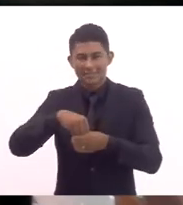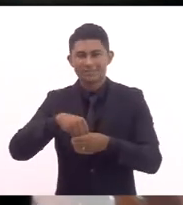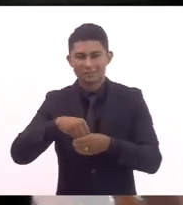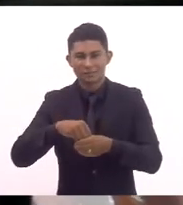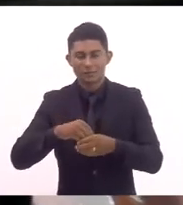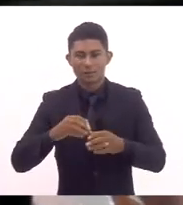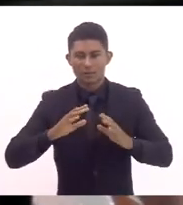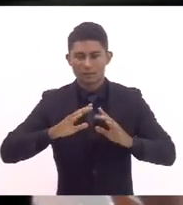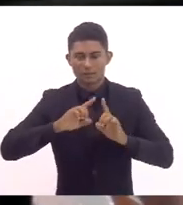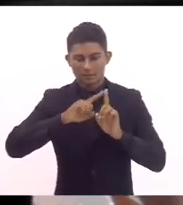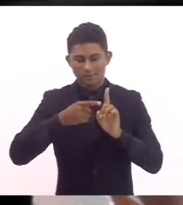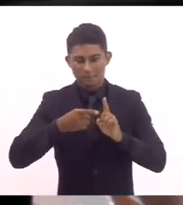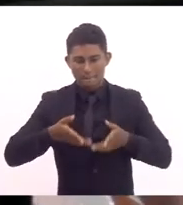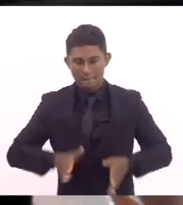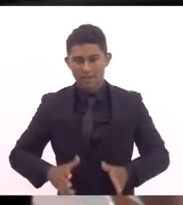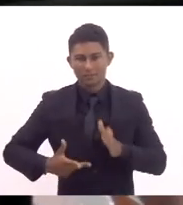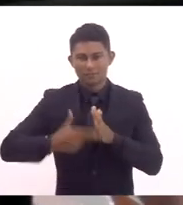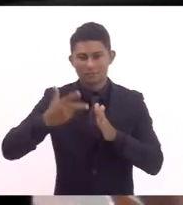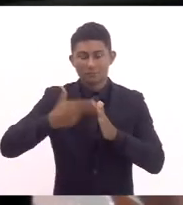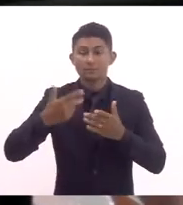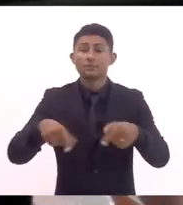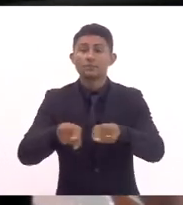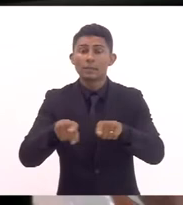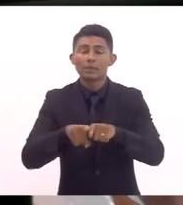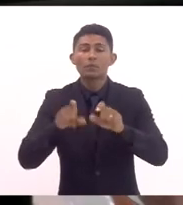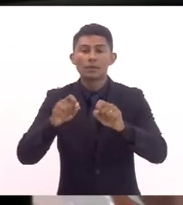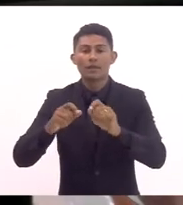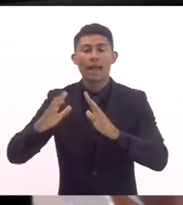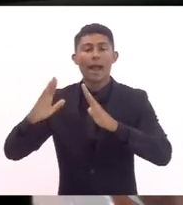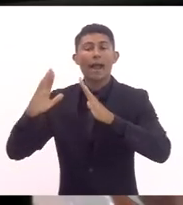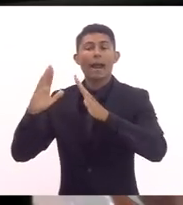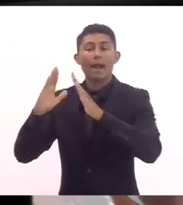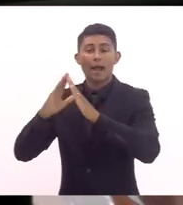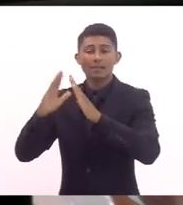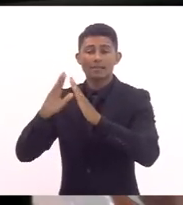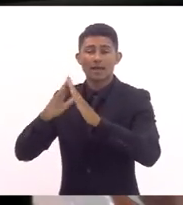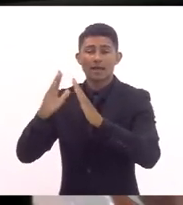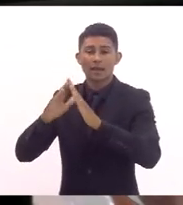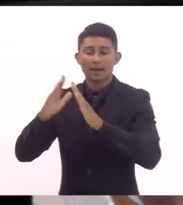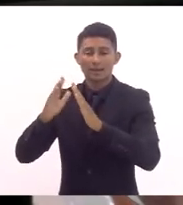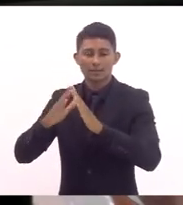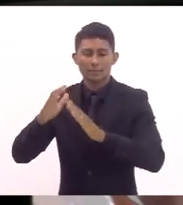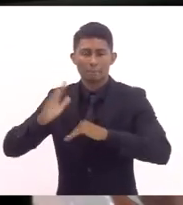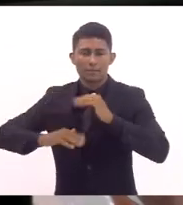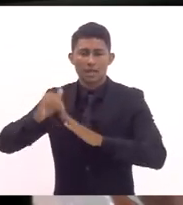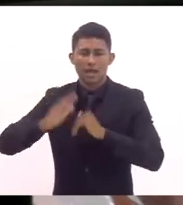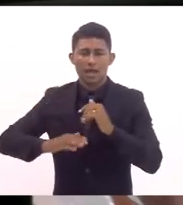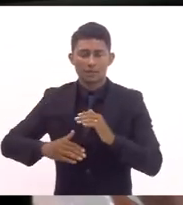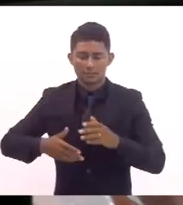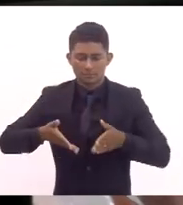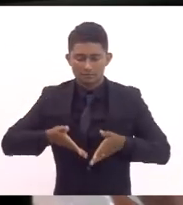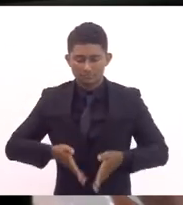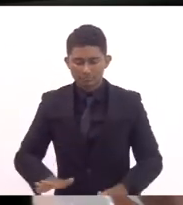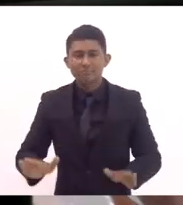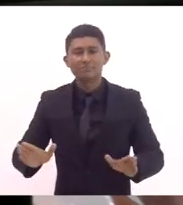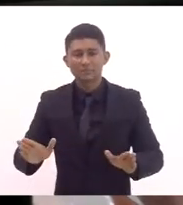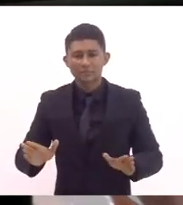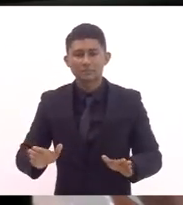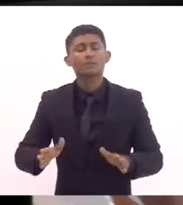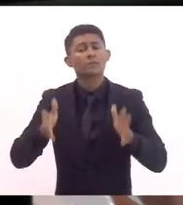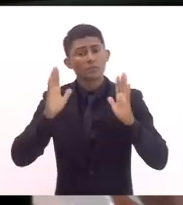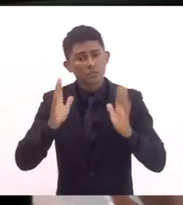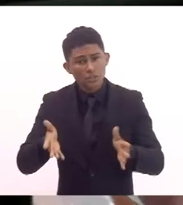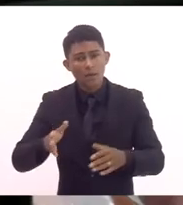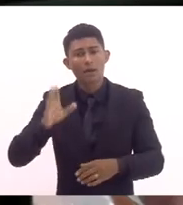a casa da Parteira e são locais que já existem no Brasil e que se desse disseminando